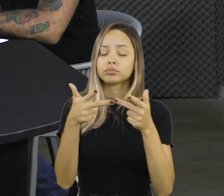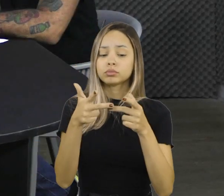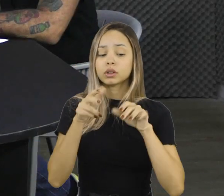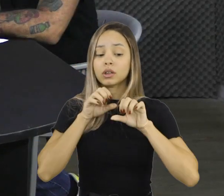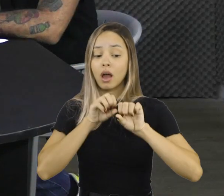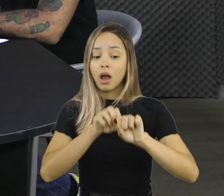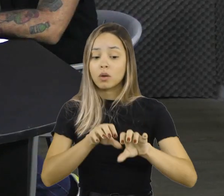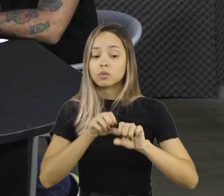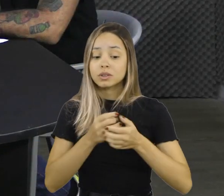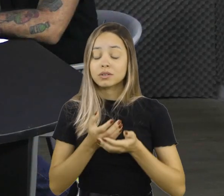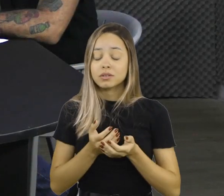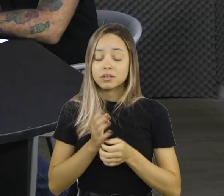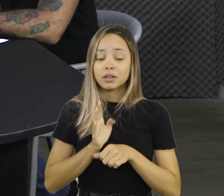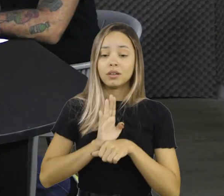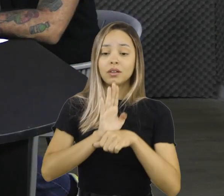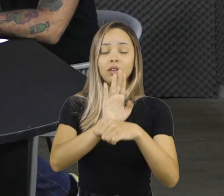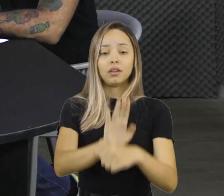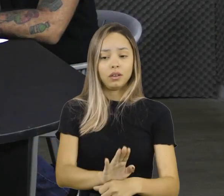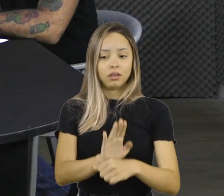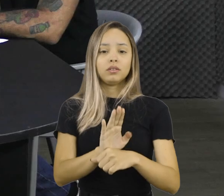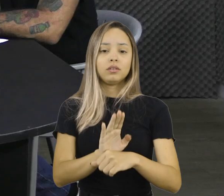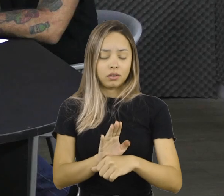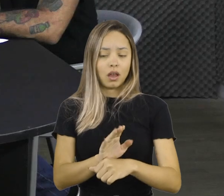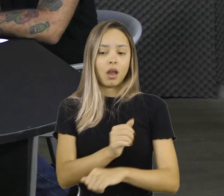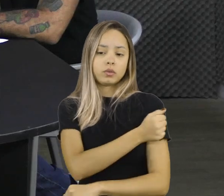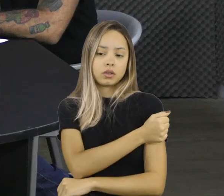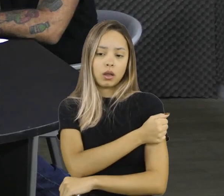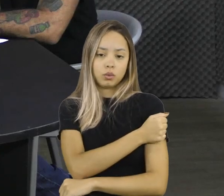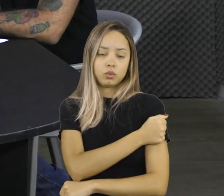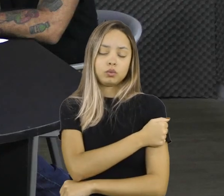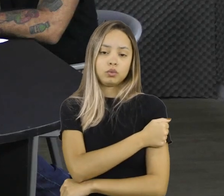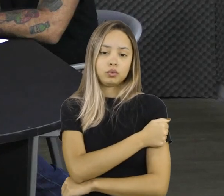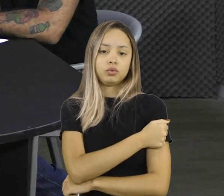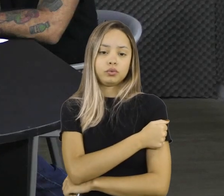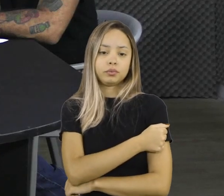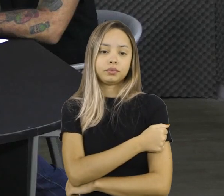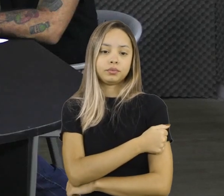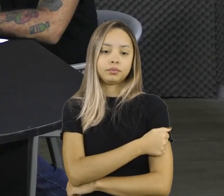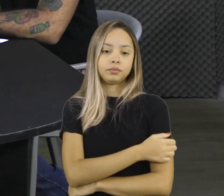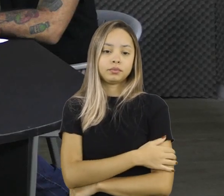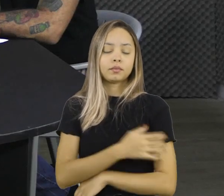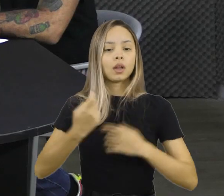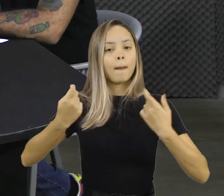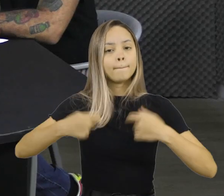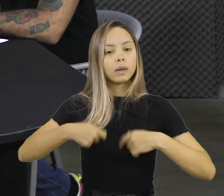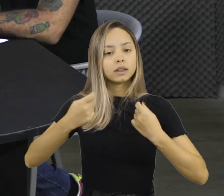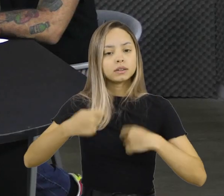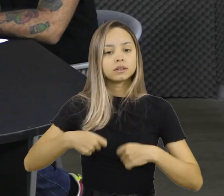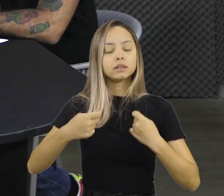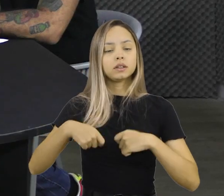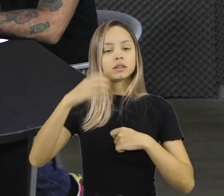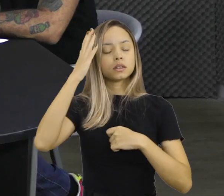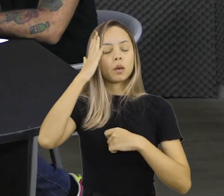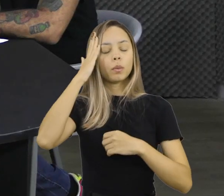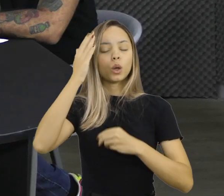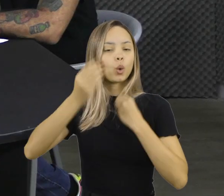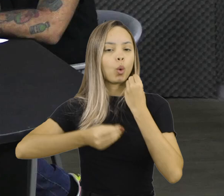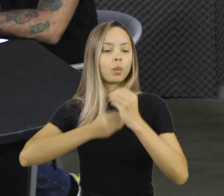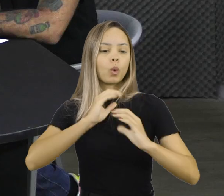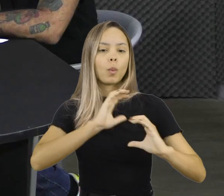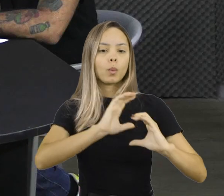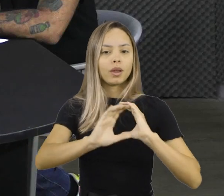com deficiência você tem que saber mexer com soroban você tem que saber mexer com como comunicação